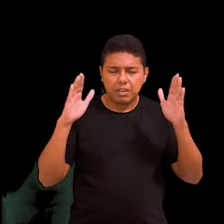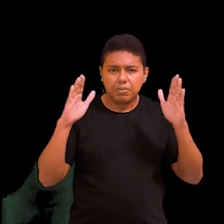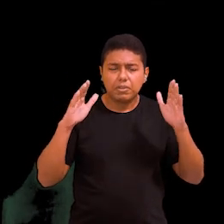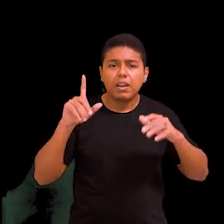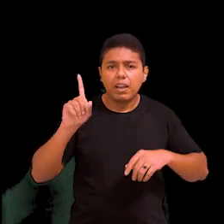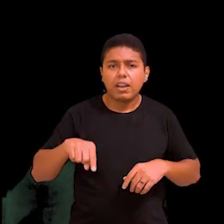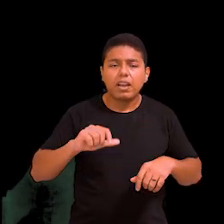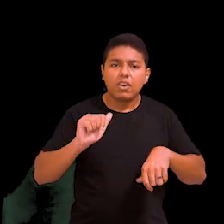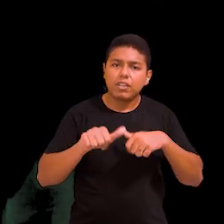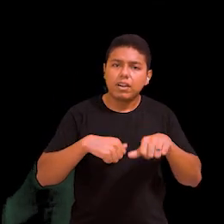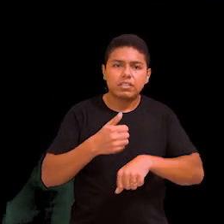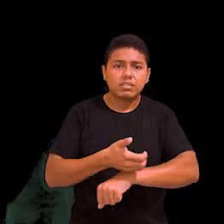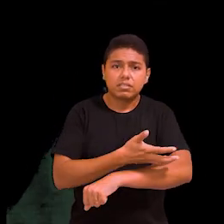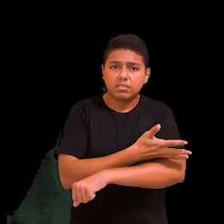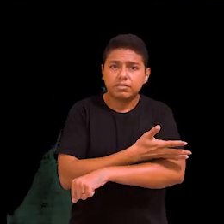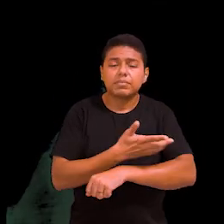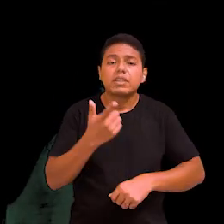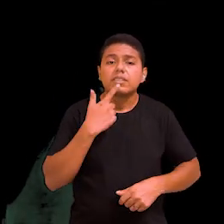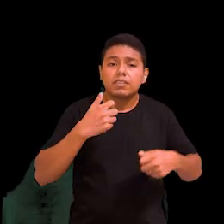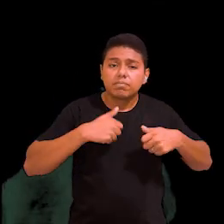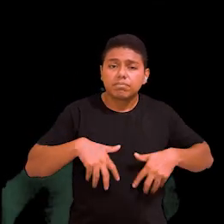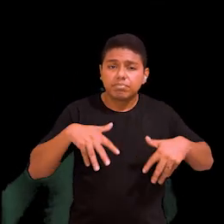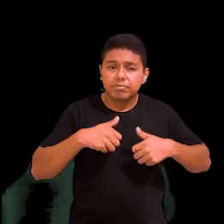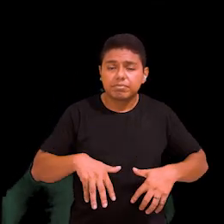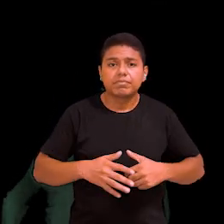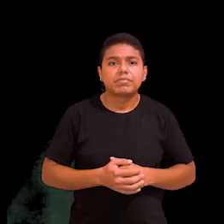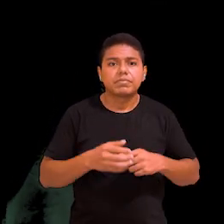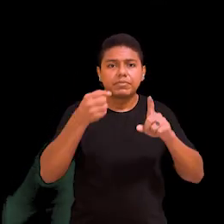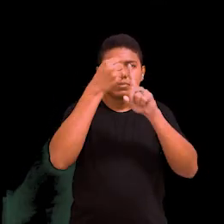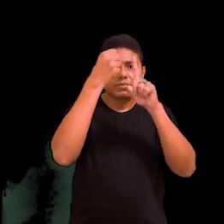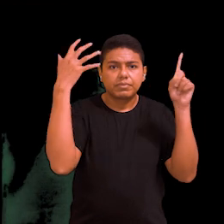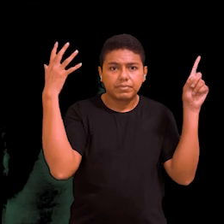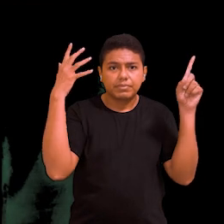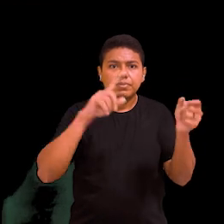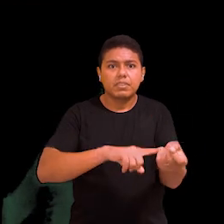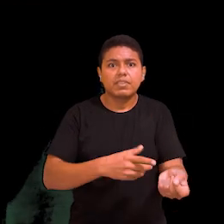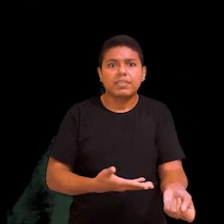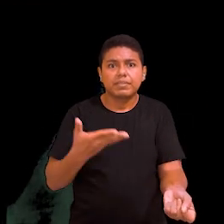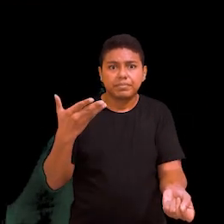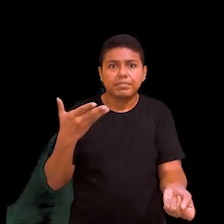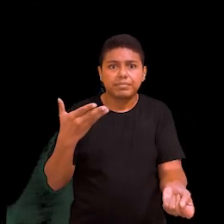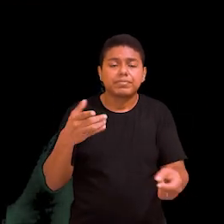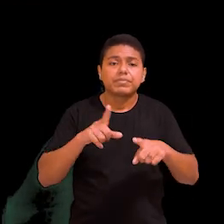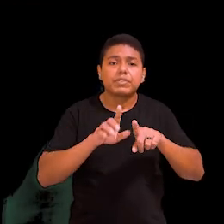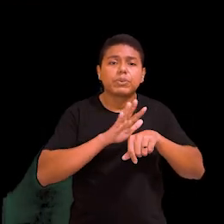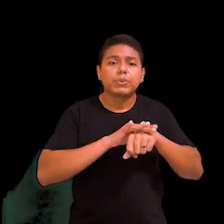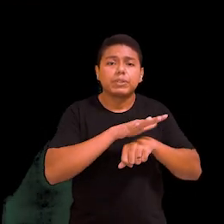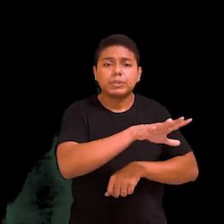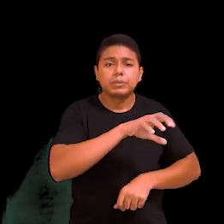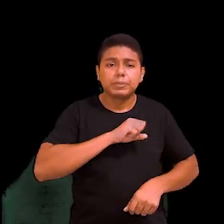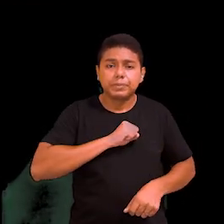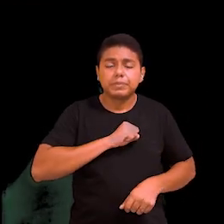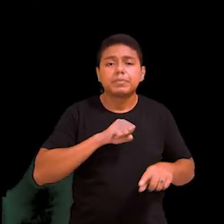no puerpério são as alterações emocionais, as hemorragias, as síndromes